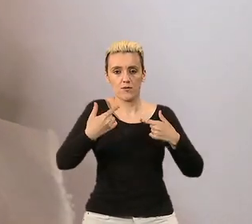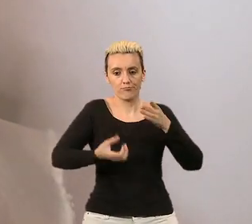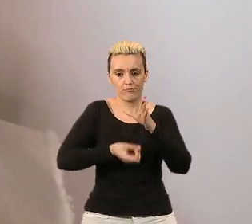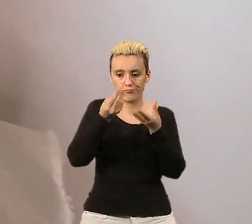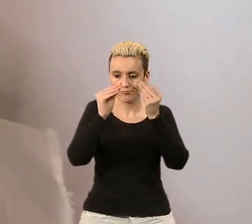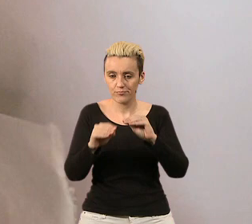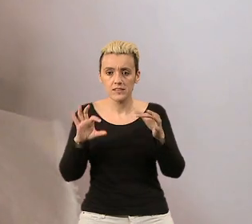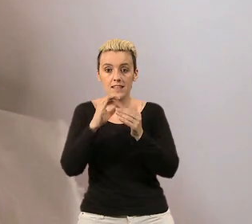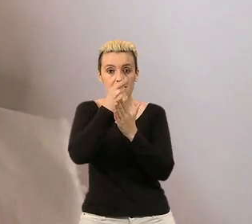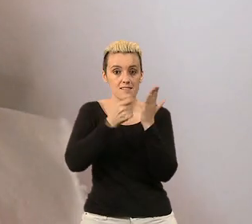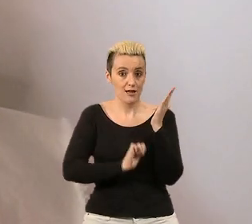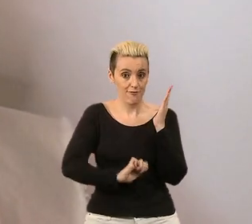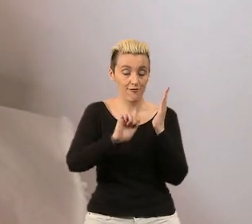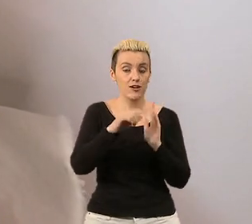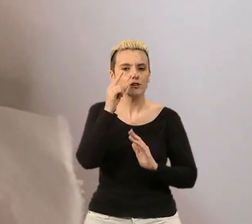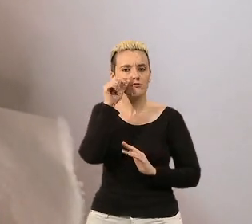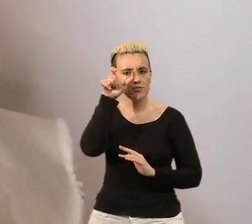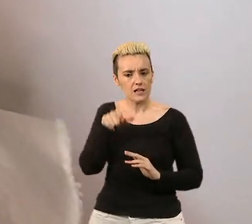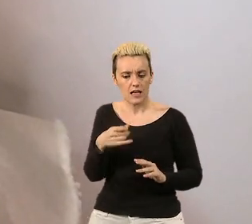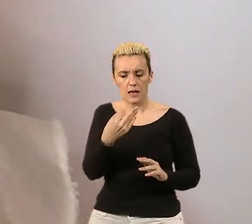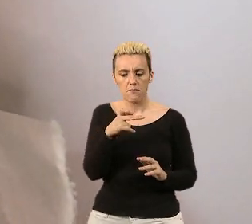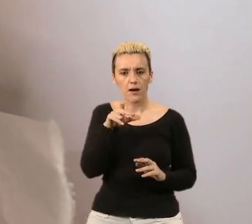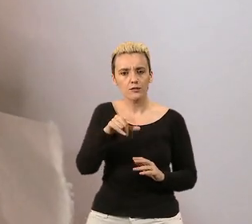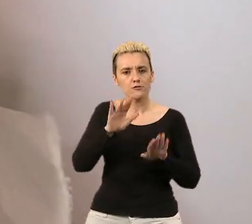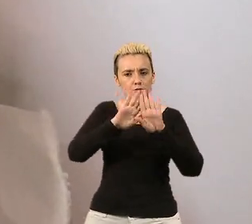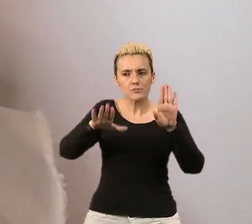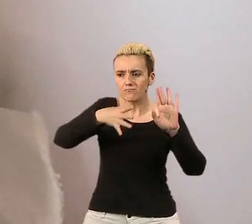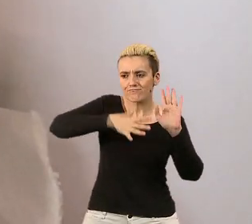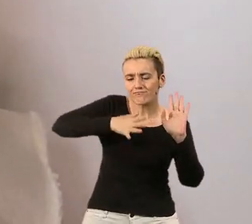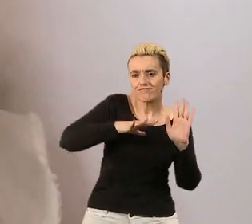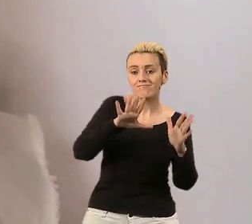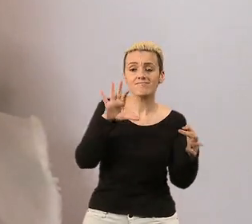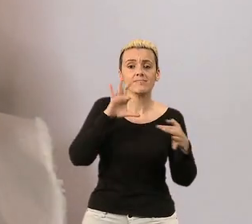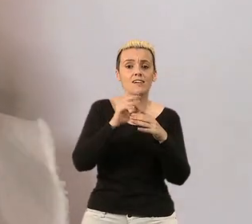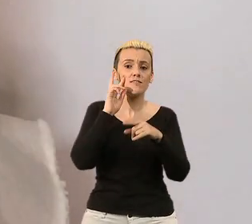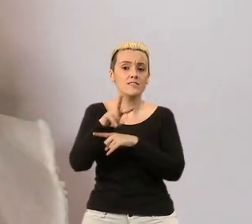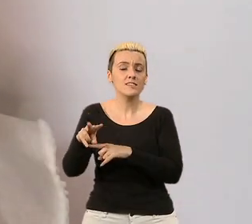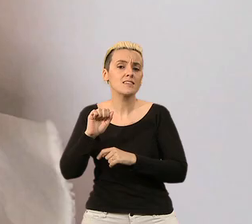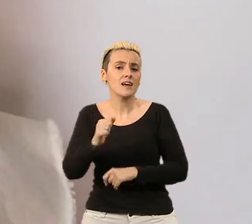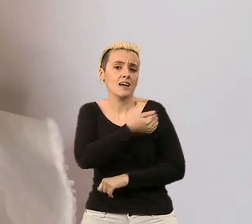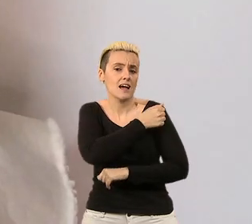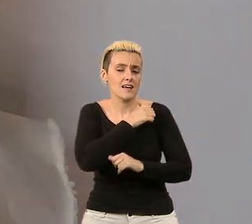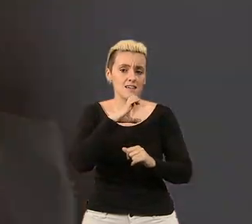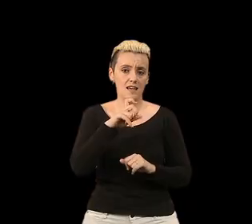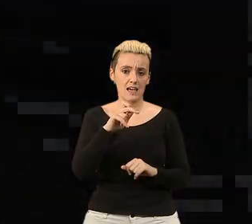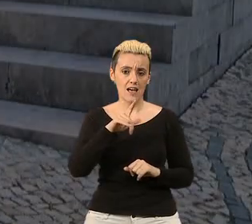esboços do artista. Paulo Trincão conduz-nos por esta exposição para visitar na Casa das Caldeiras, em Coimbra.